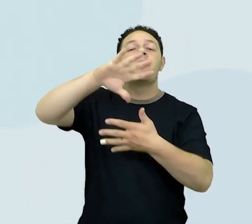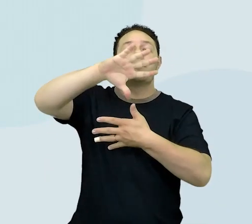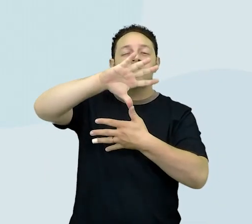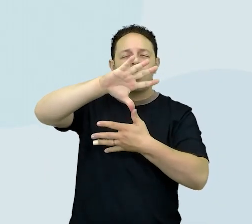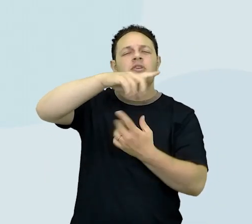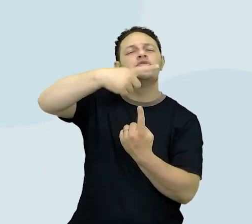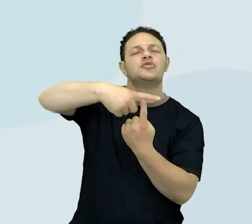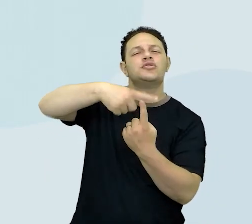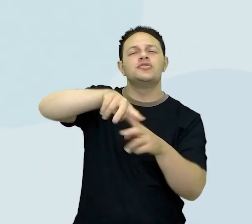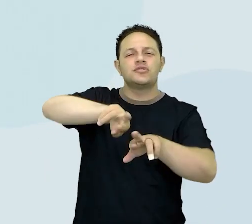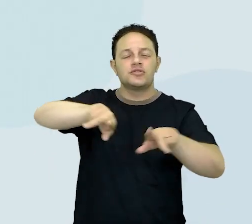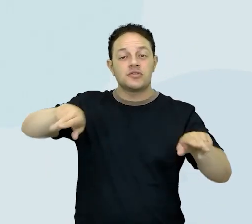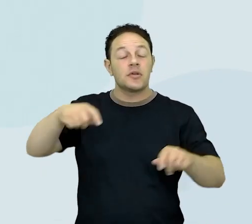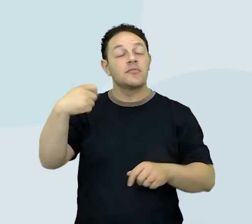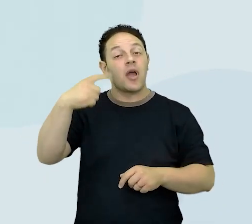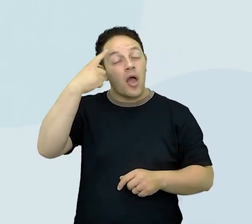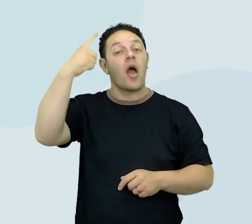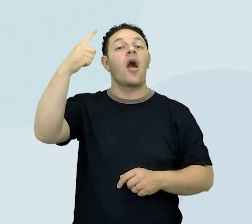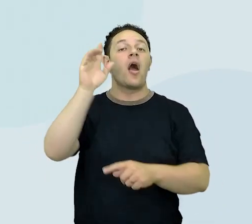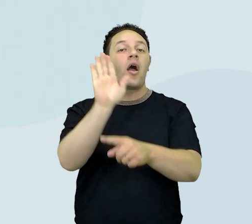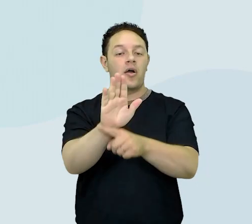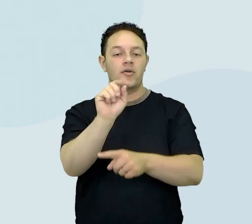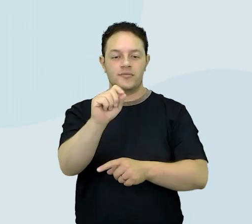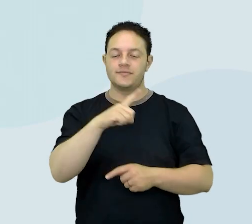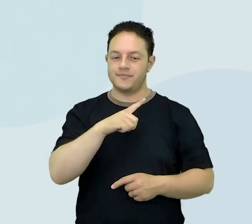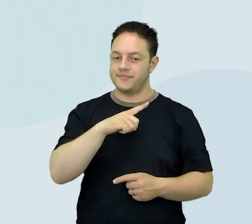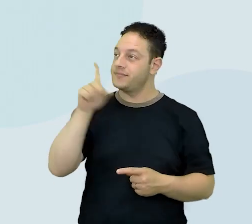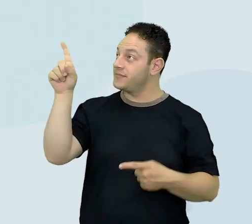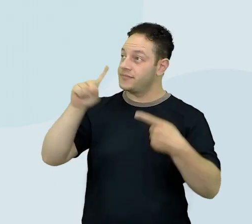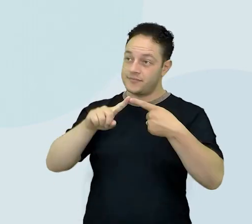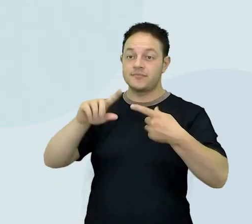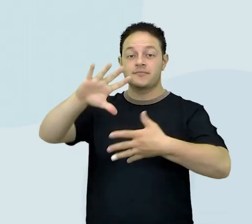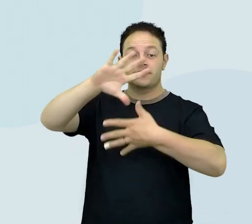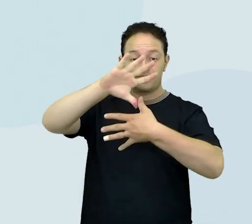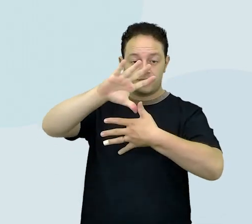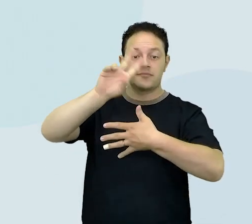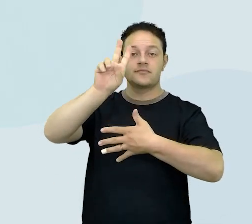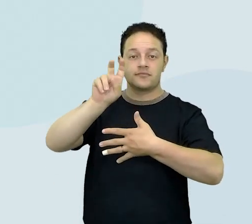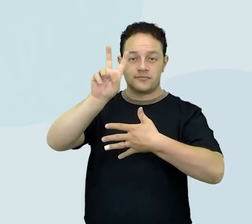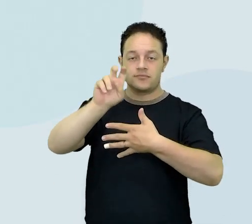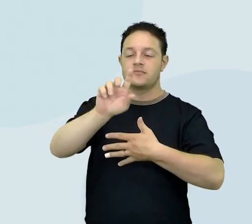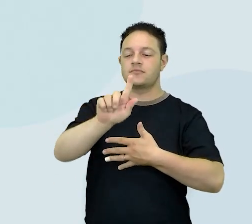de mapas, pessoal, a gente precisa lembrar o seguinte, que nós temos mapas